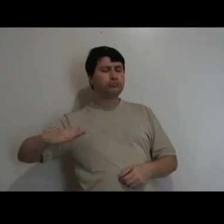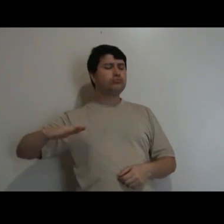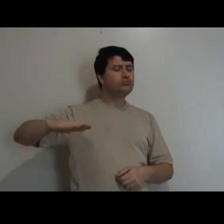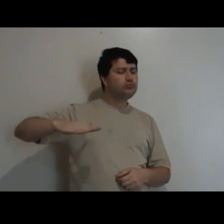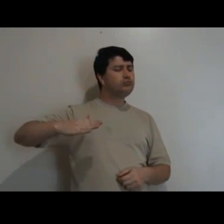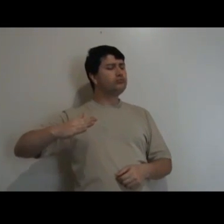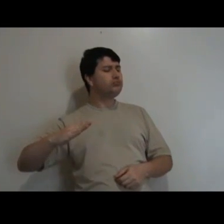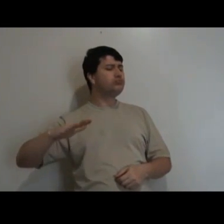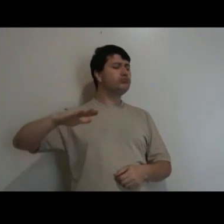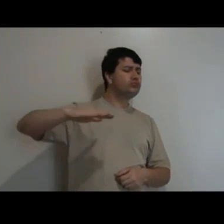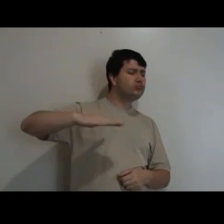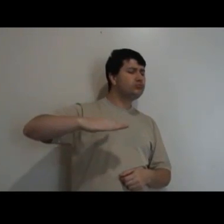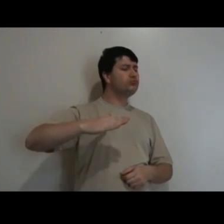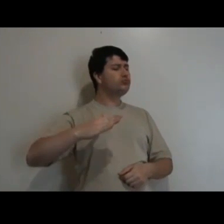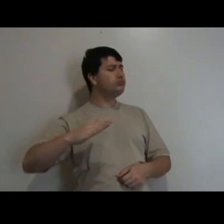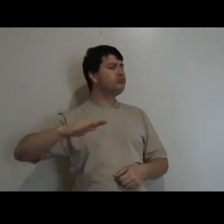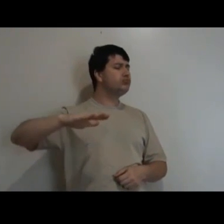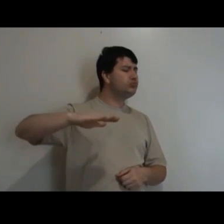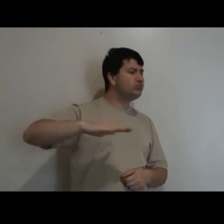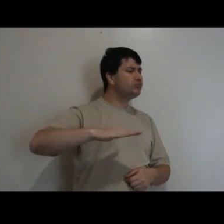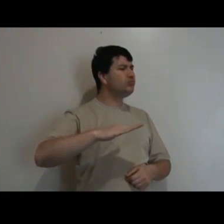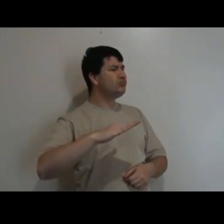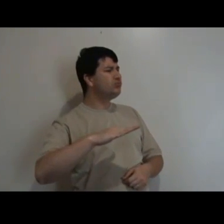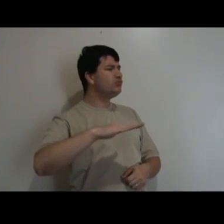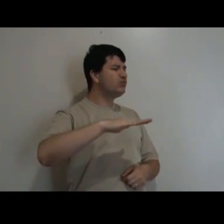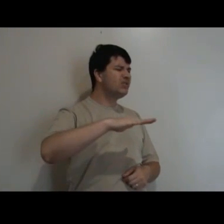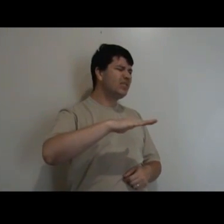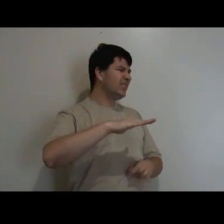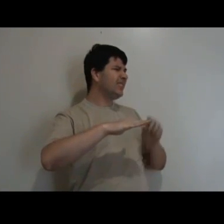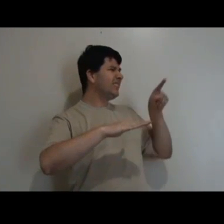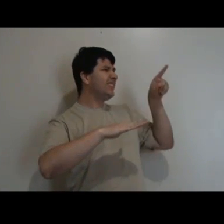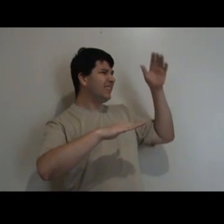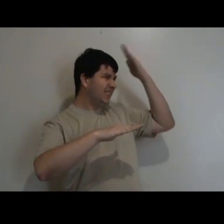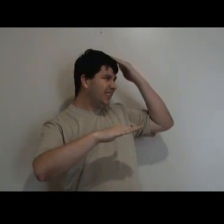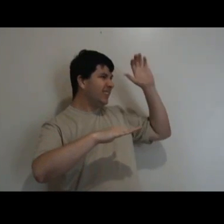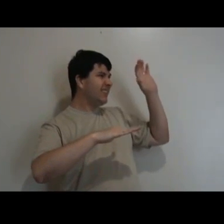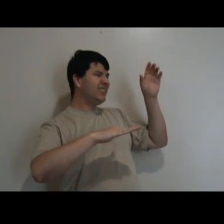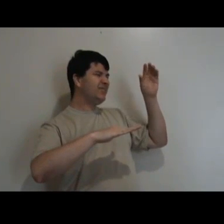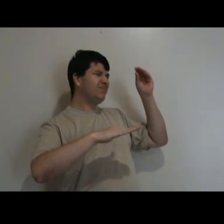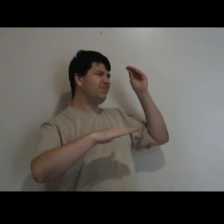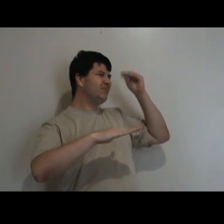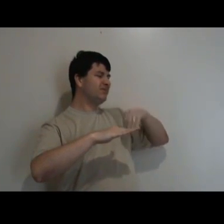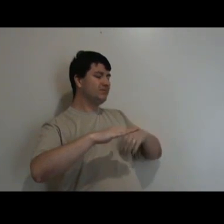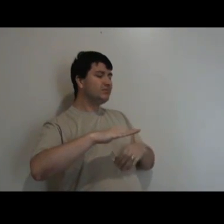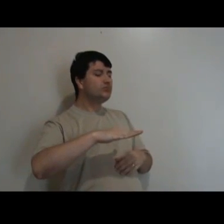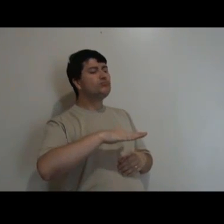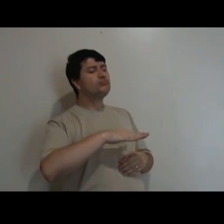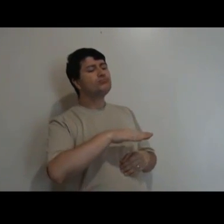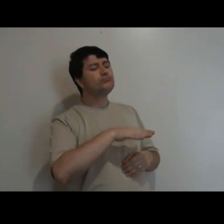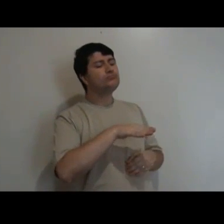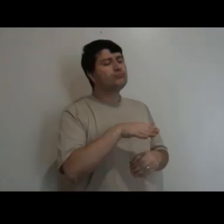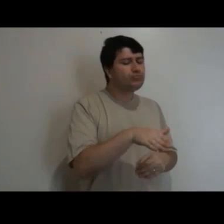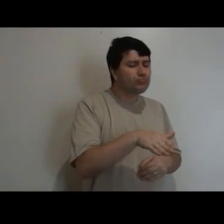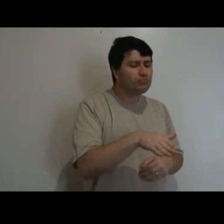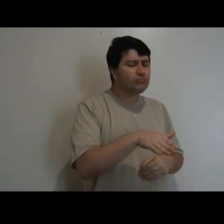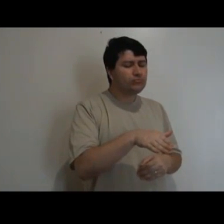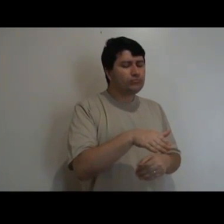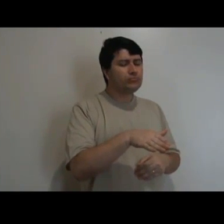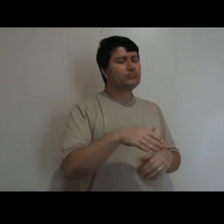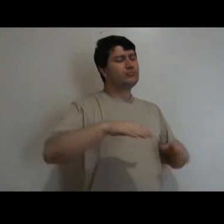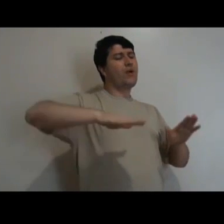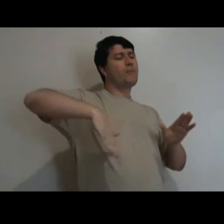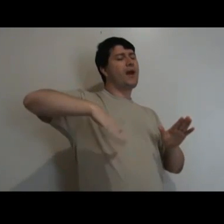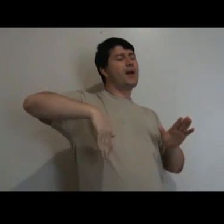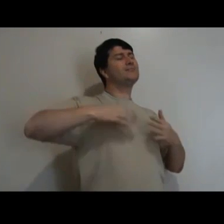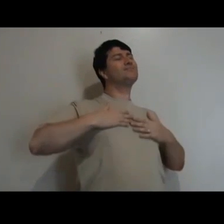Curitiba. Eu fiquei andando de carro, andando de carro, estava indo para Curitiba. Ah, eu não quero ir para Curitiba, eu desisti. Eu